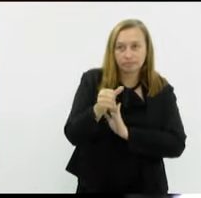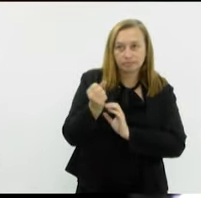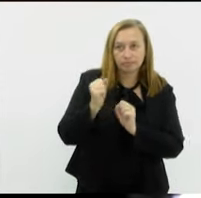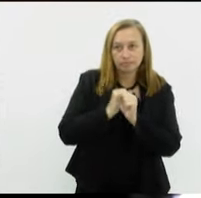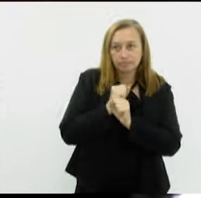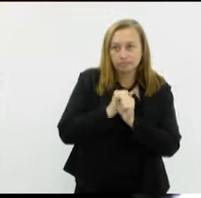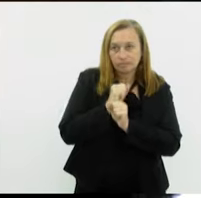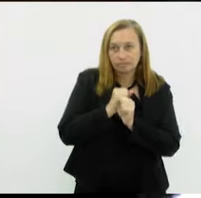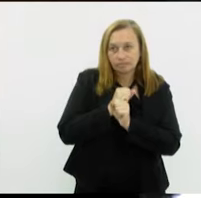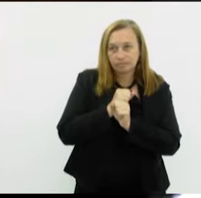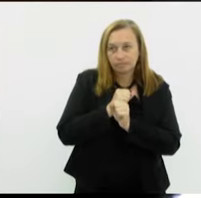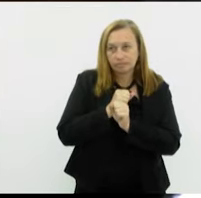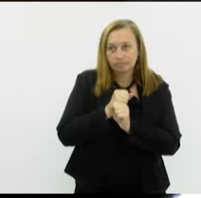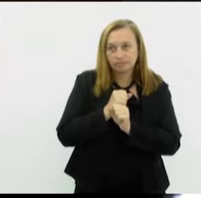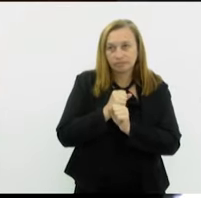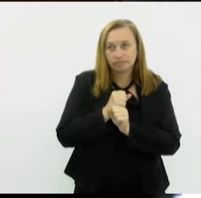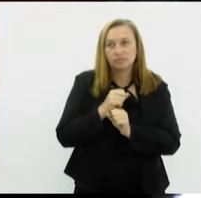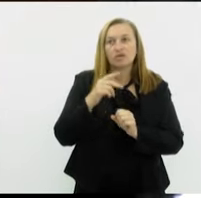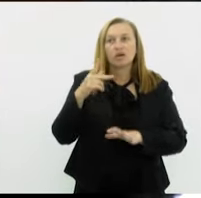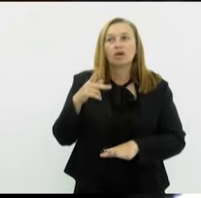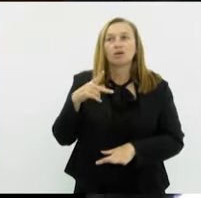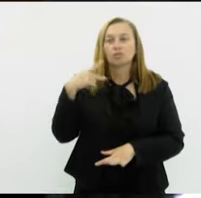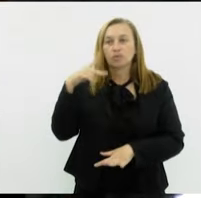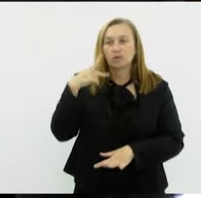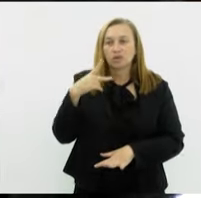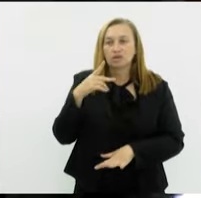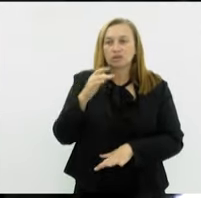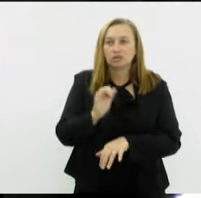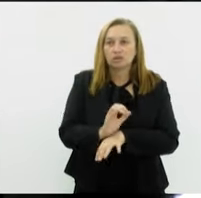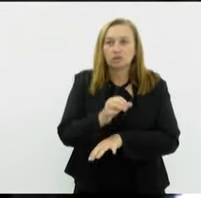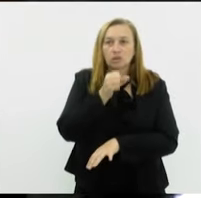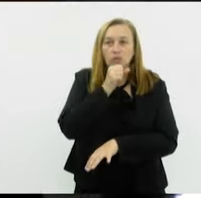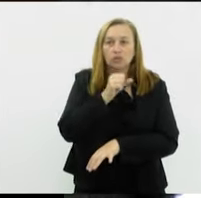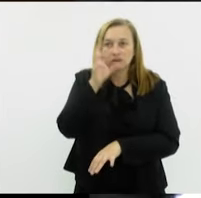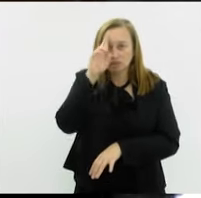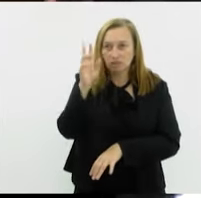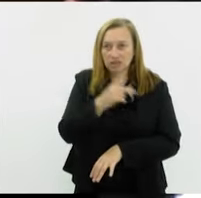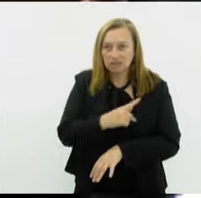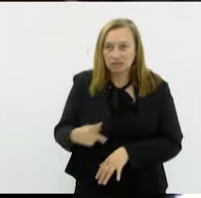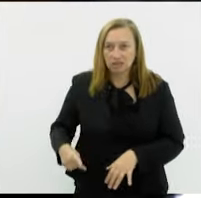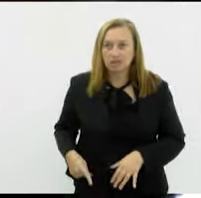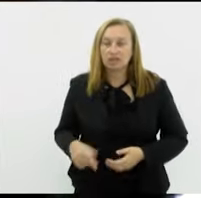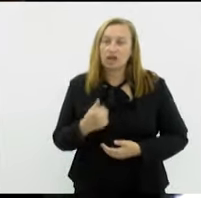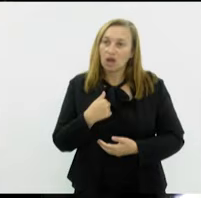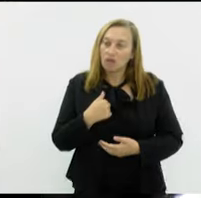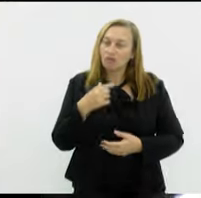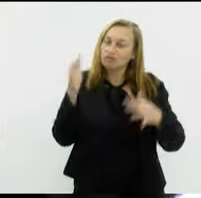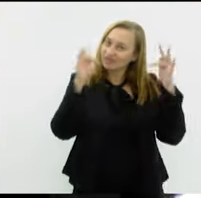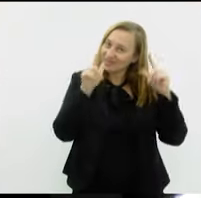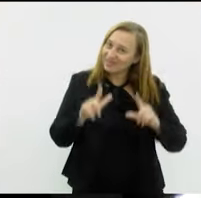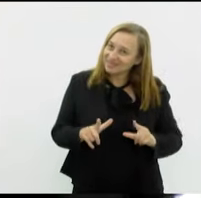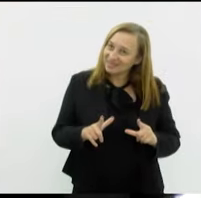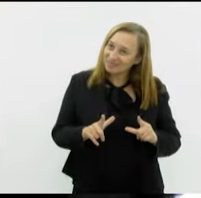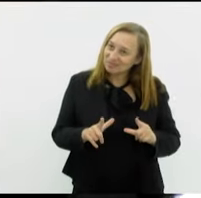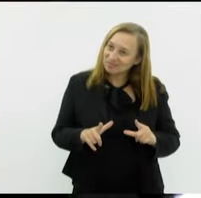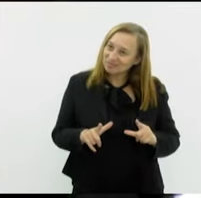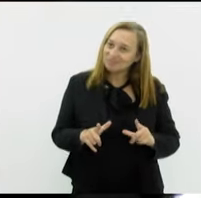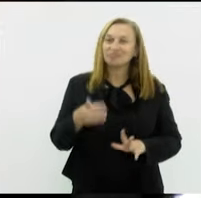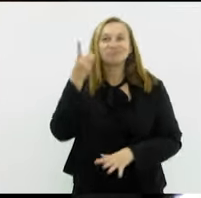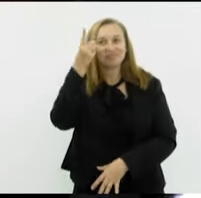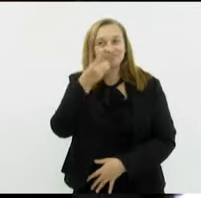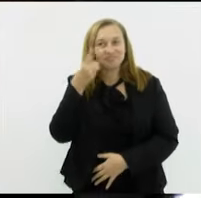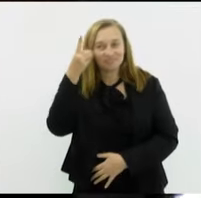e está aqui, que é a política estadual do idoso, senhor presidente. E eu fico feliz que o